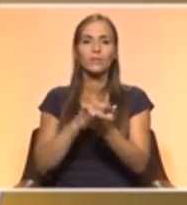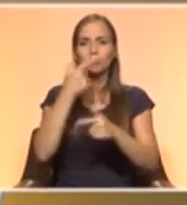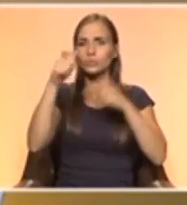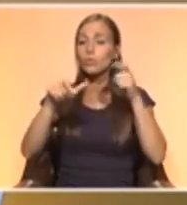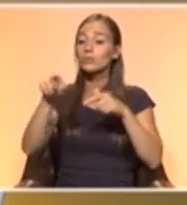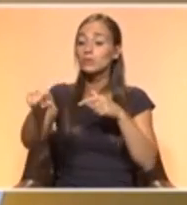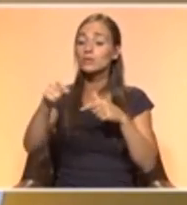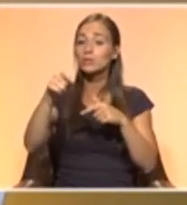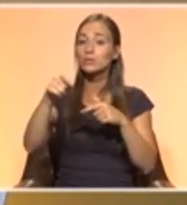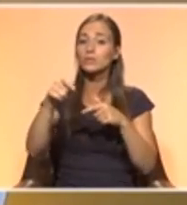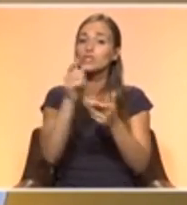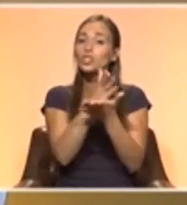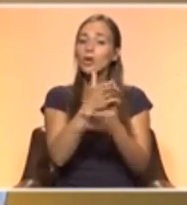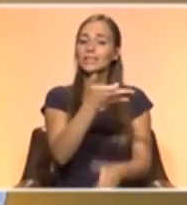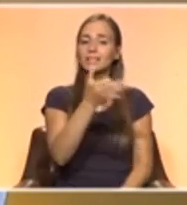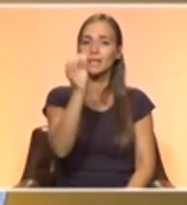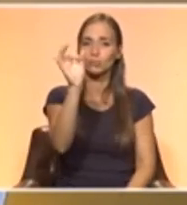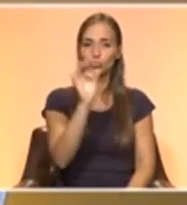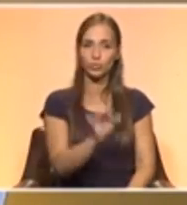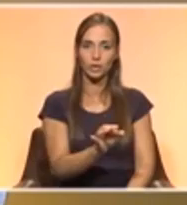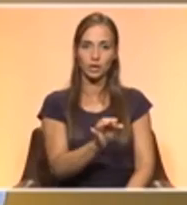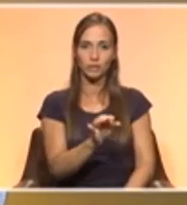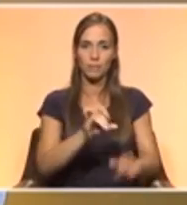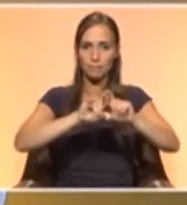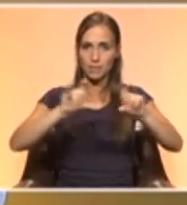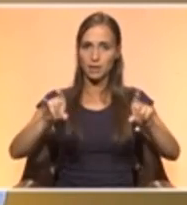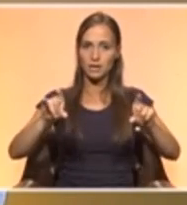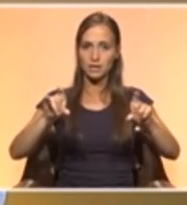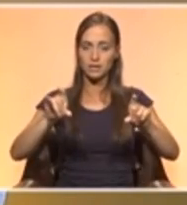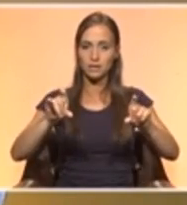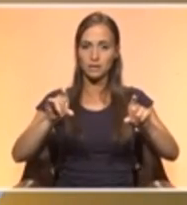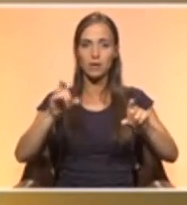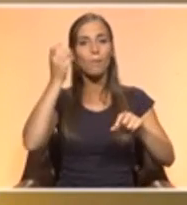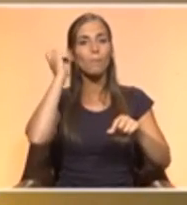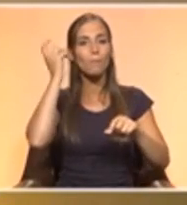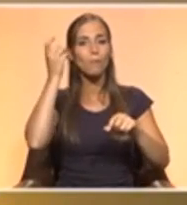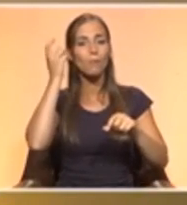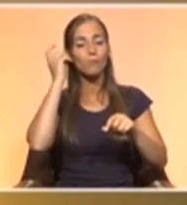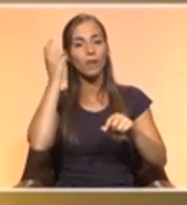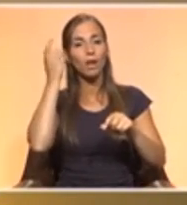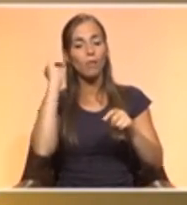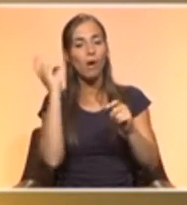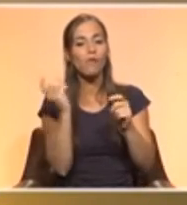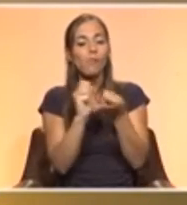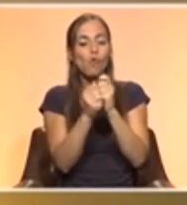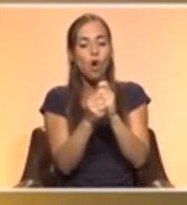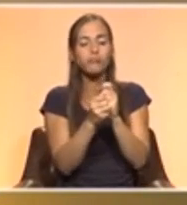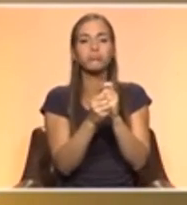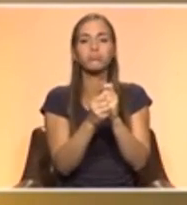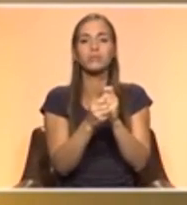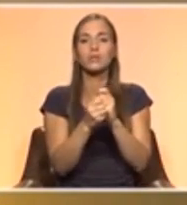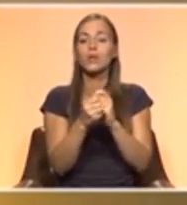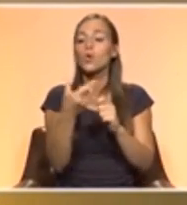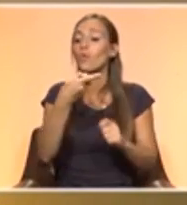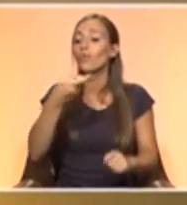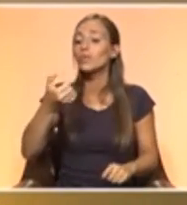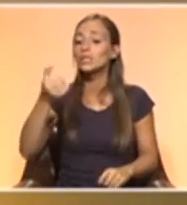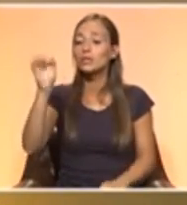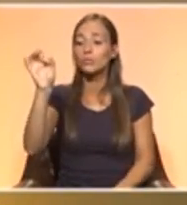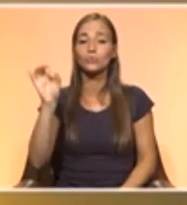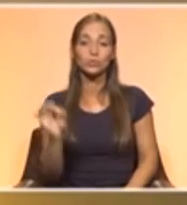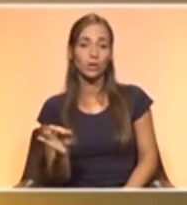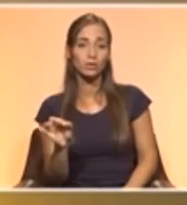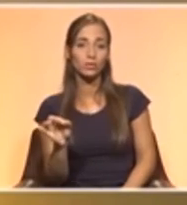temos apenas 7% das empresas tinha uma presença mobile otimizada e mais de 95% utilizava os